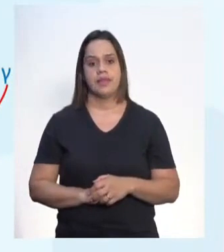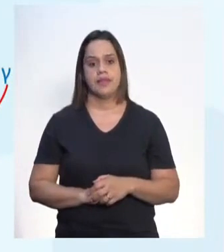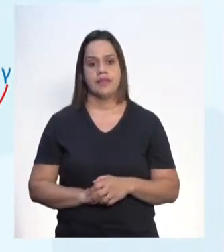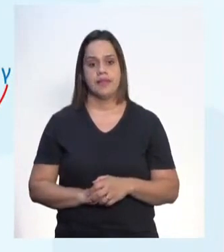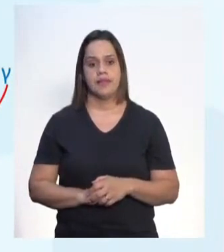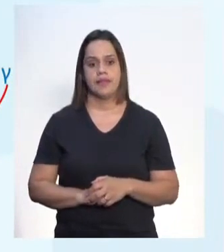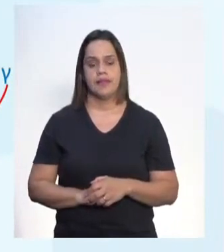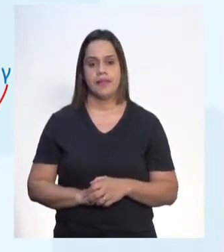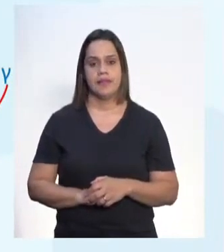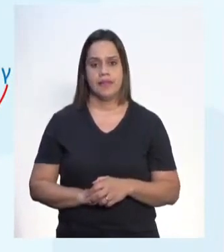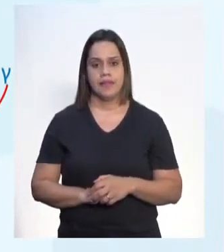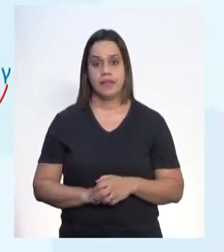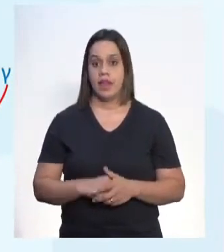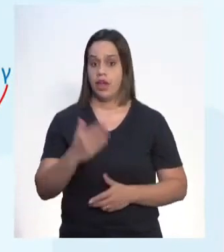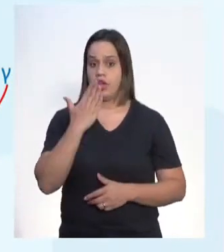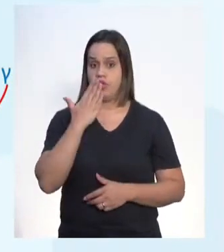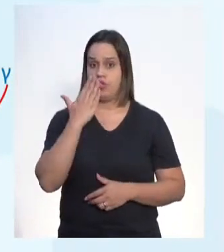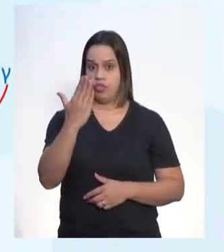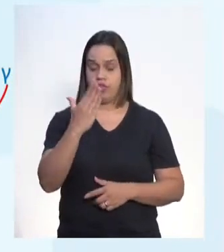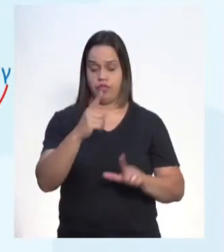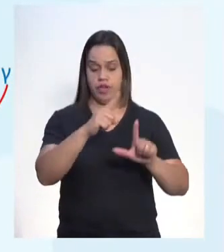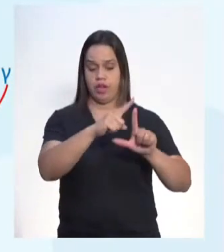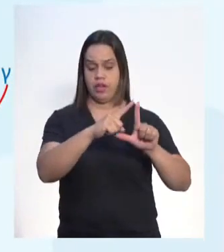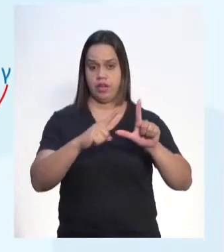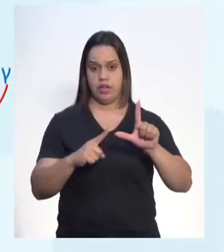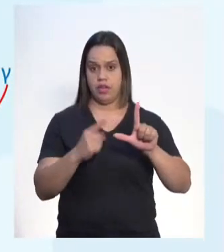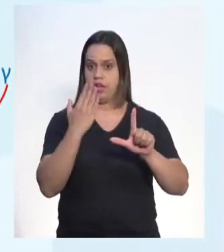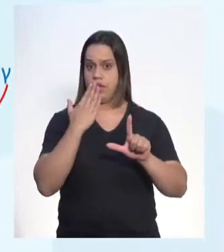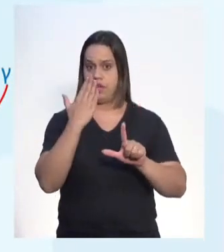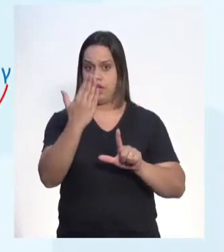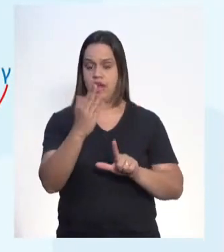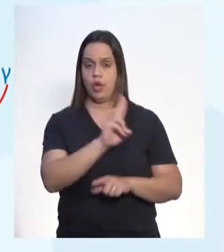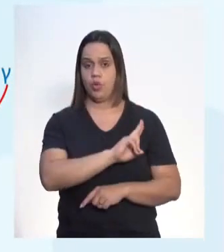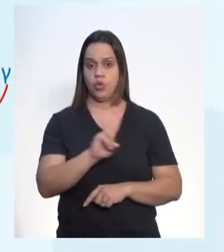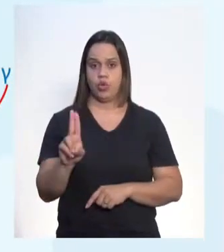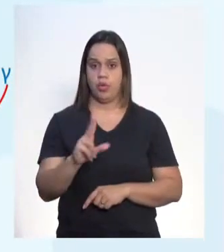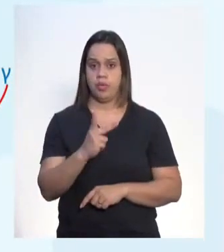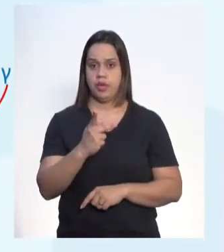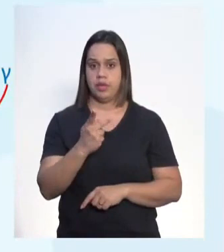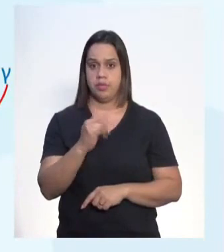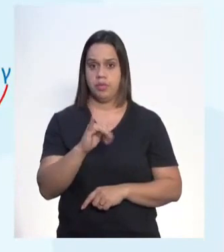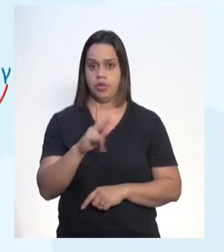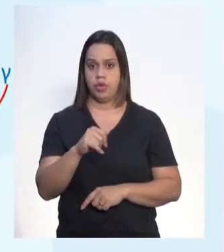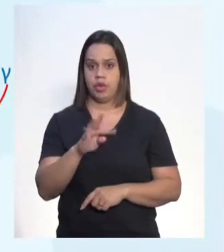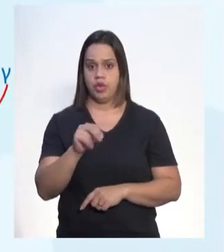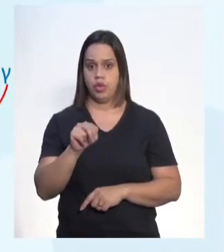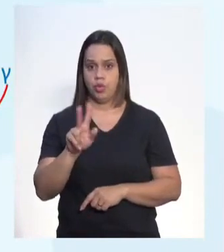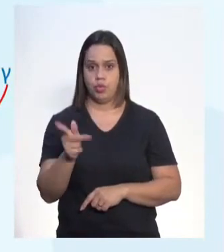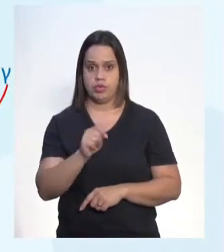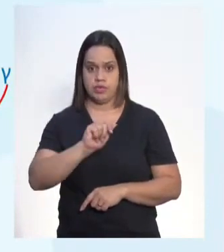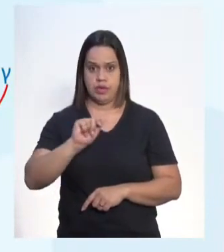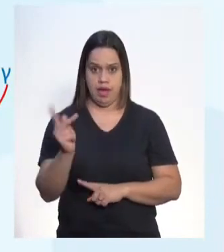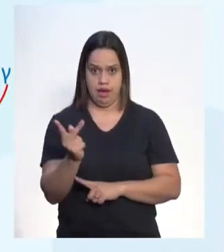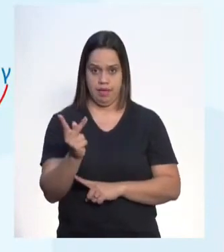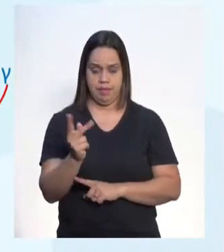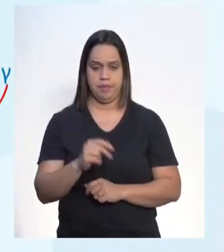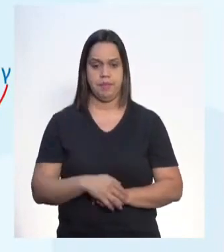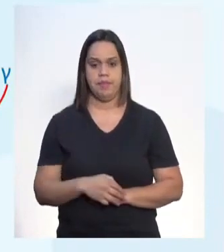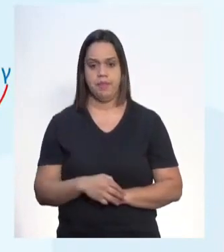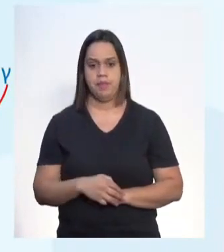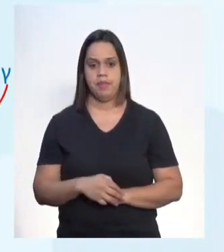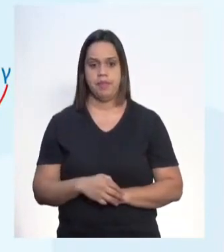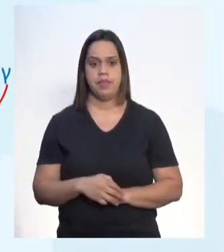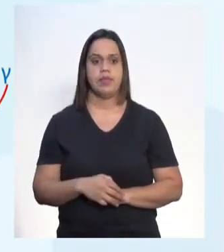de frente para o ângulo reto chama-se hipotenusa. E os outros